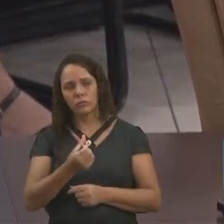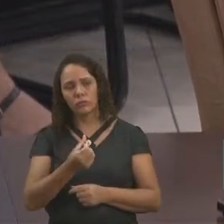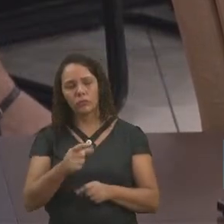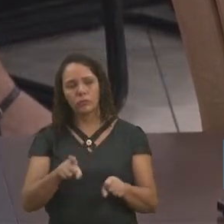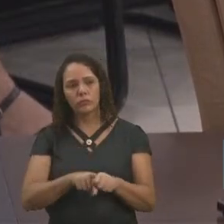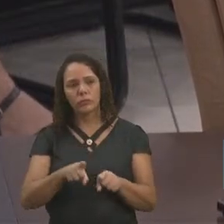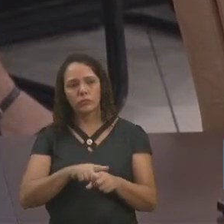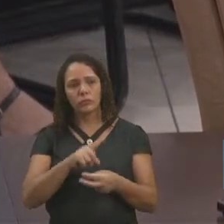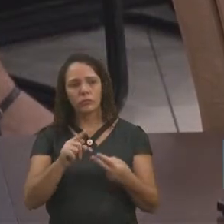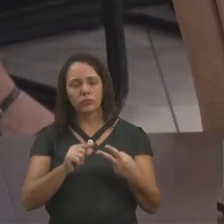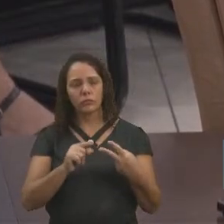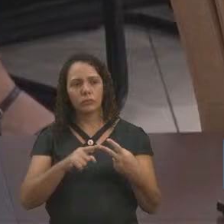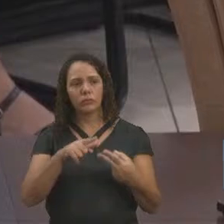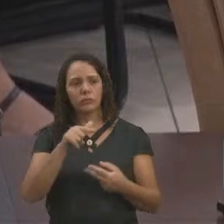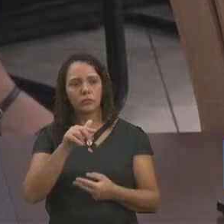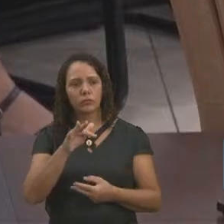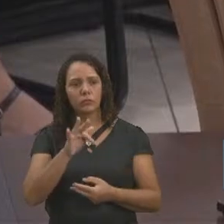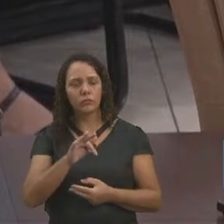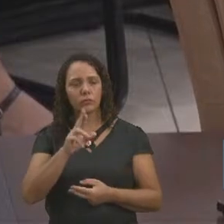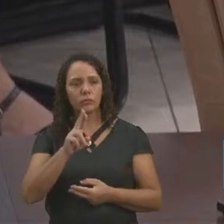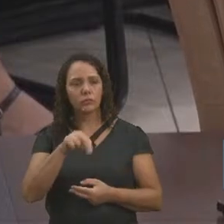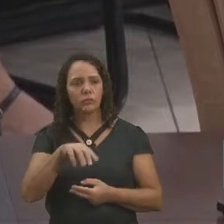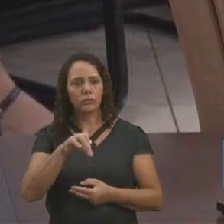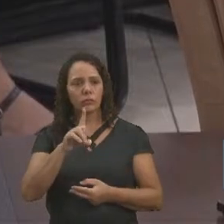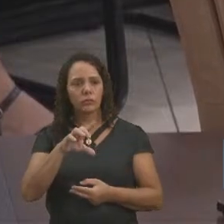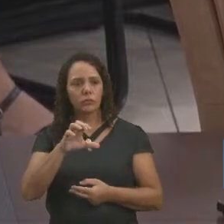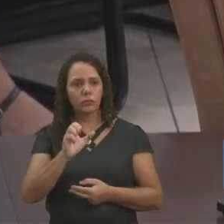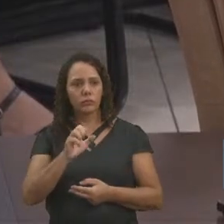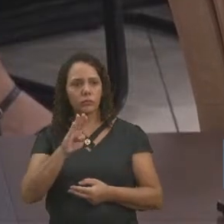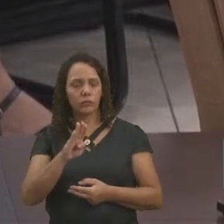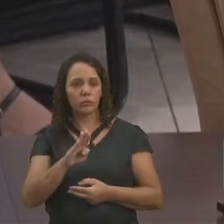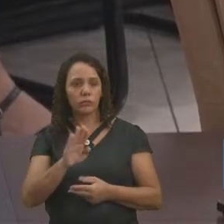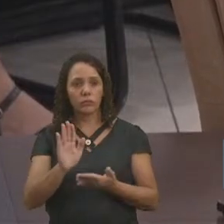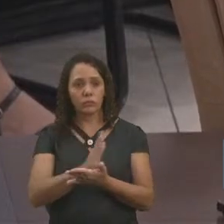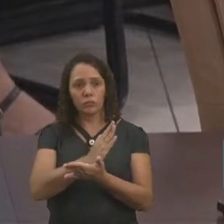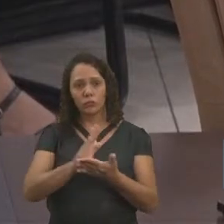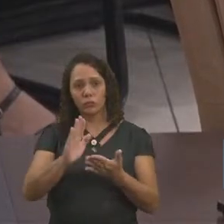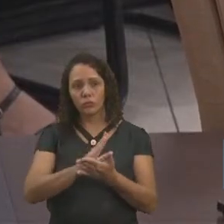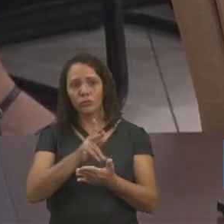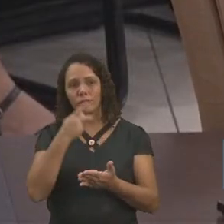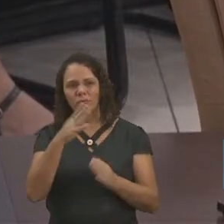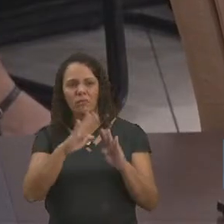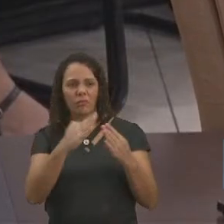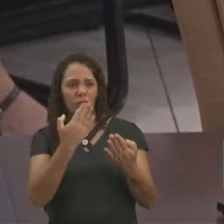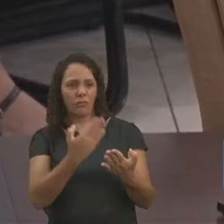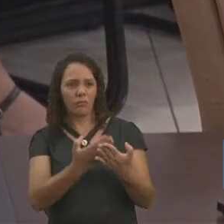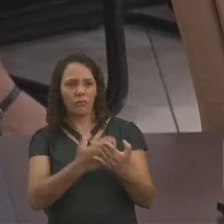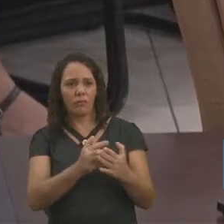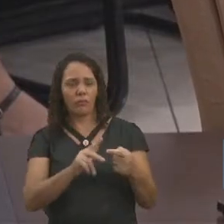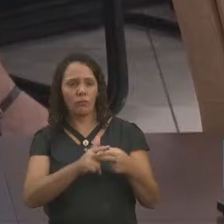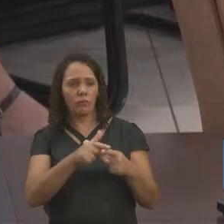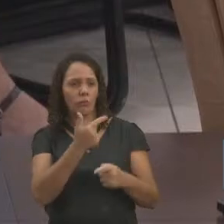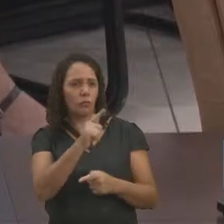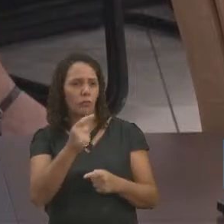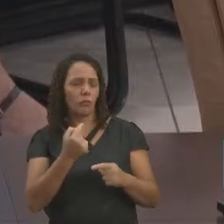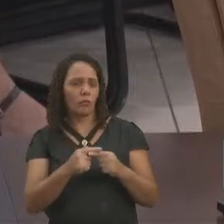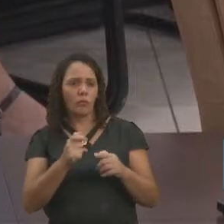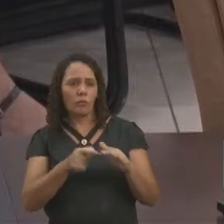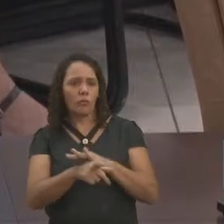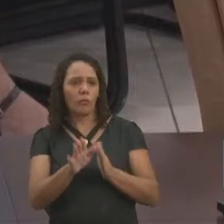tem alguns que justificam que as escolas estão sem manutenção porque não foi repassado o Fundeb. Olha, foi batida a meta